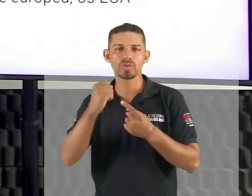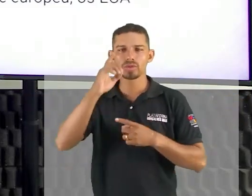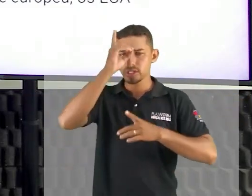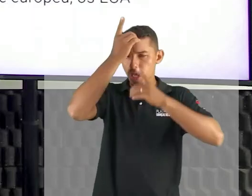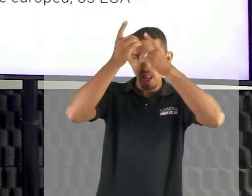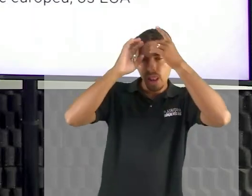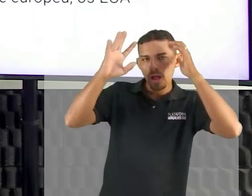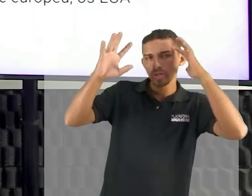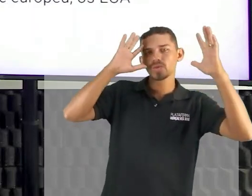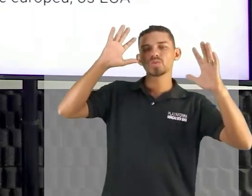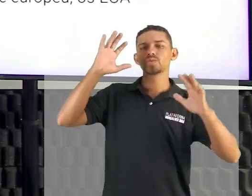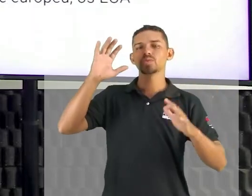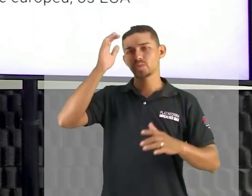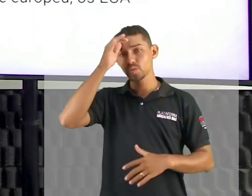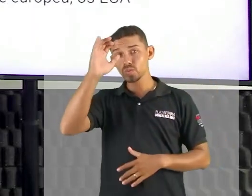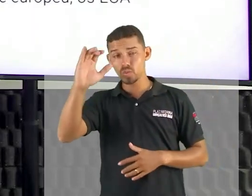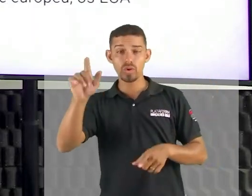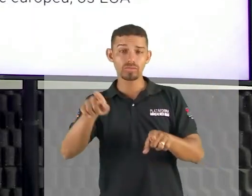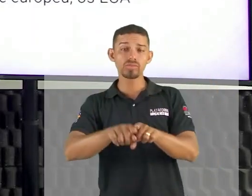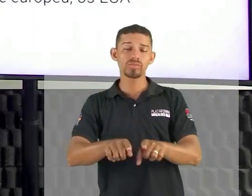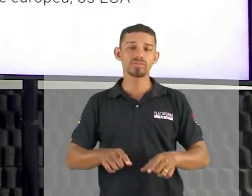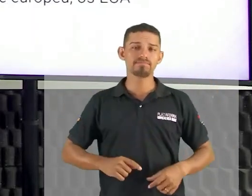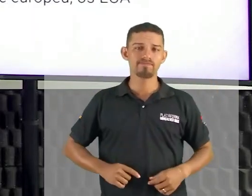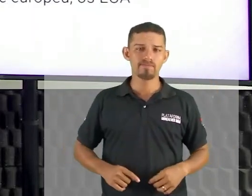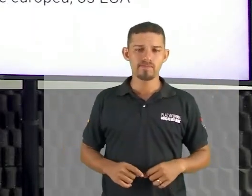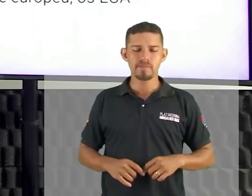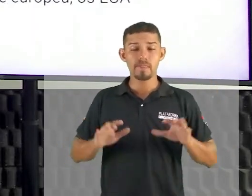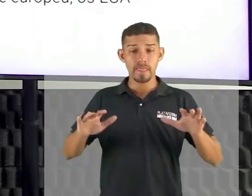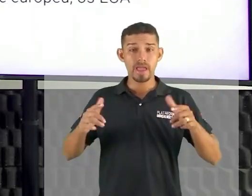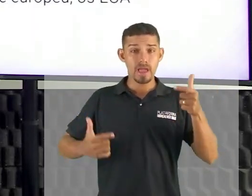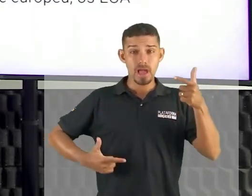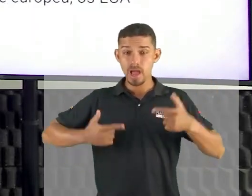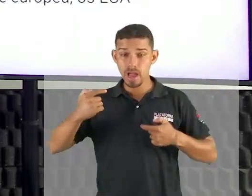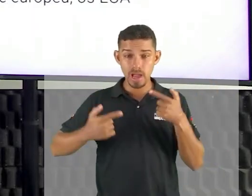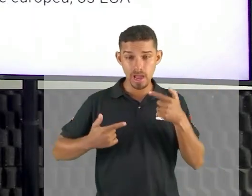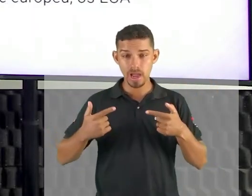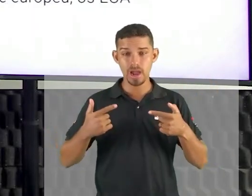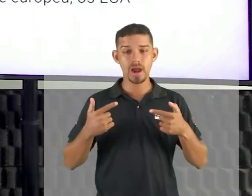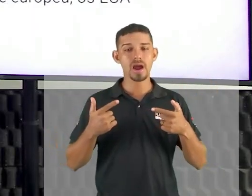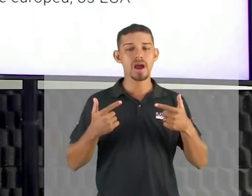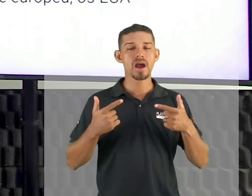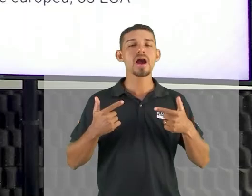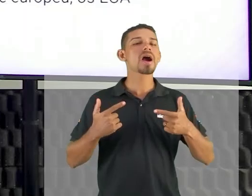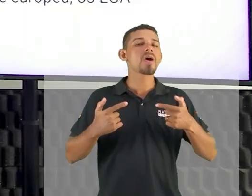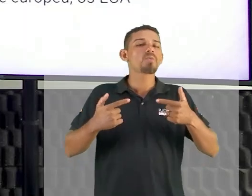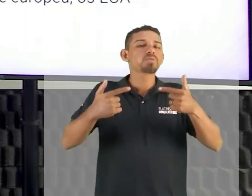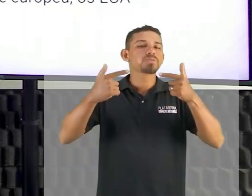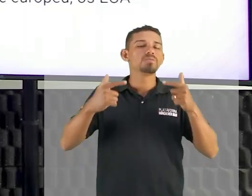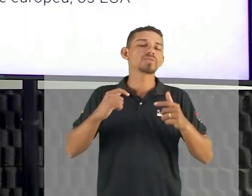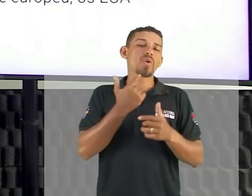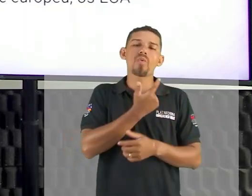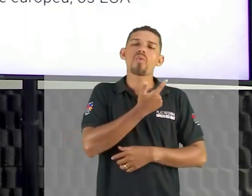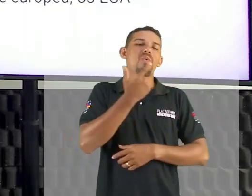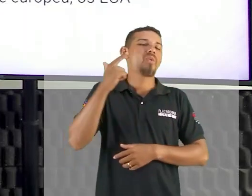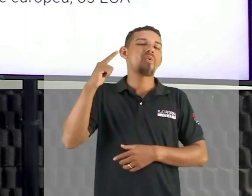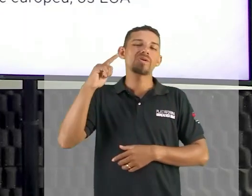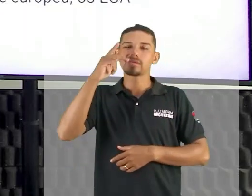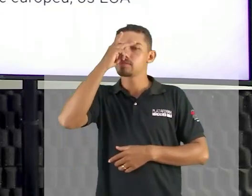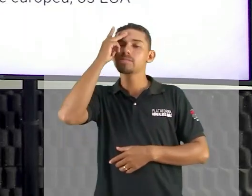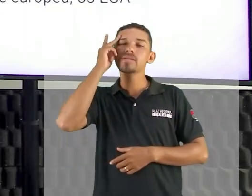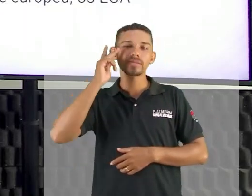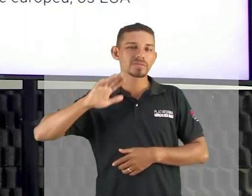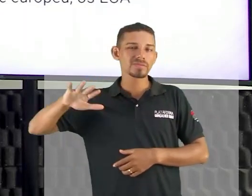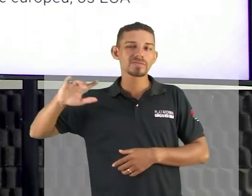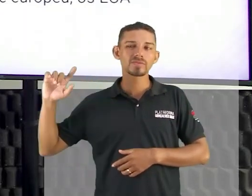claro. E nesse sentido, a guerra ela traz, né, outros, né, personagens para dentro desse